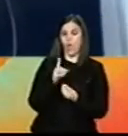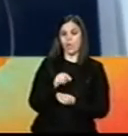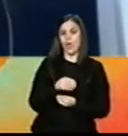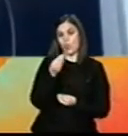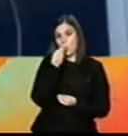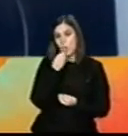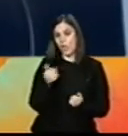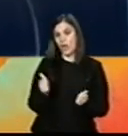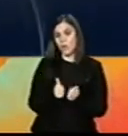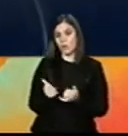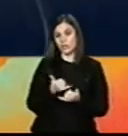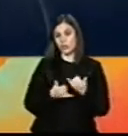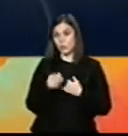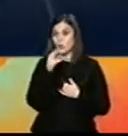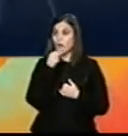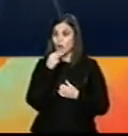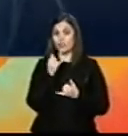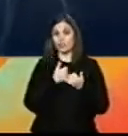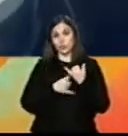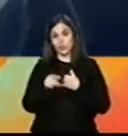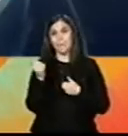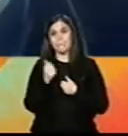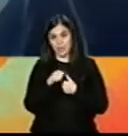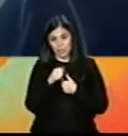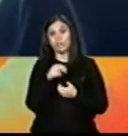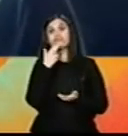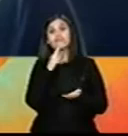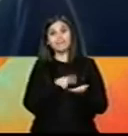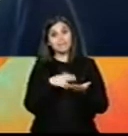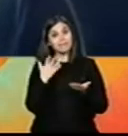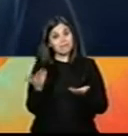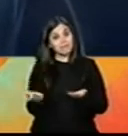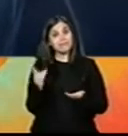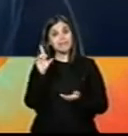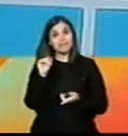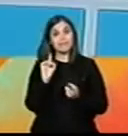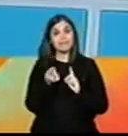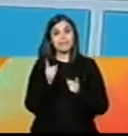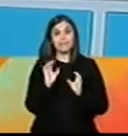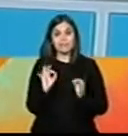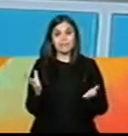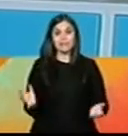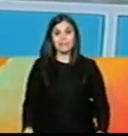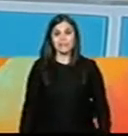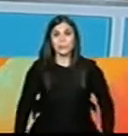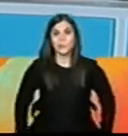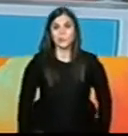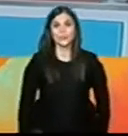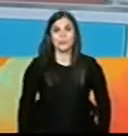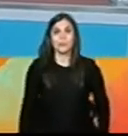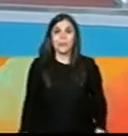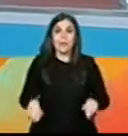acompanhamento que substitui um arroz, substitui a batata, não é? E acaba por ser uma...